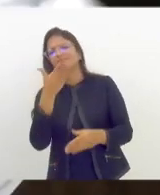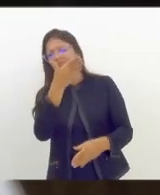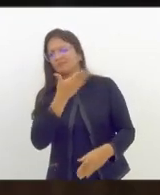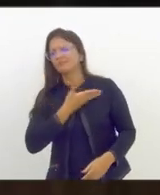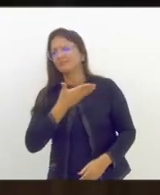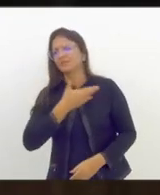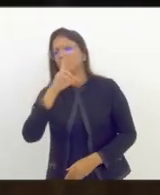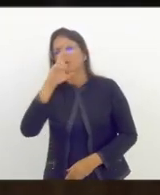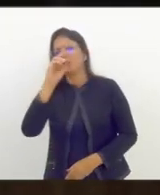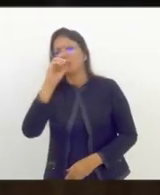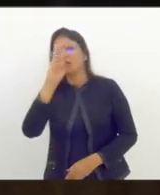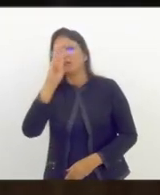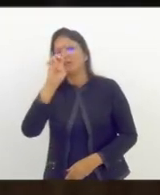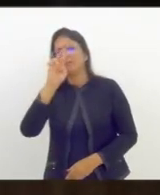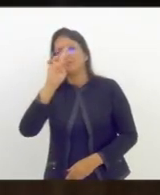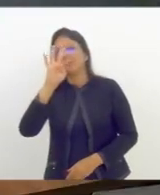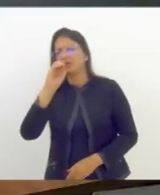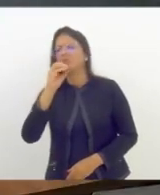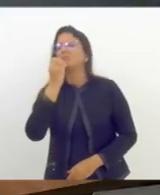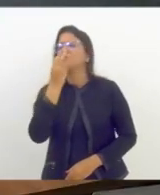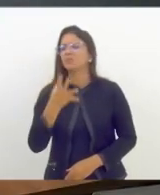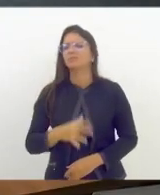do campo do direito no Rio de Janeiro e no Brasil.